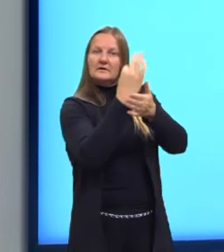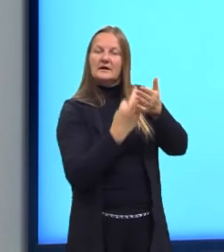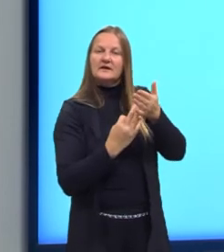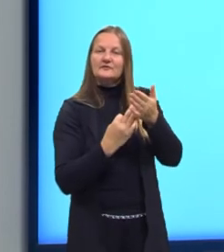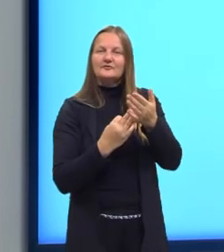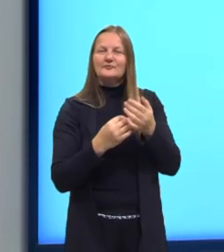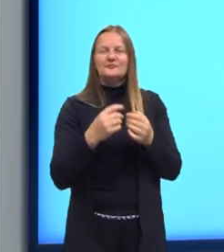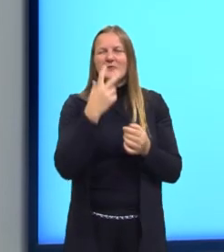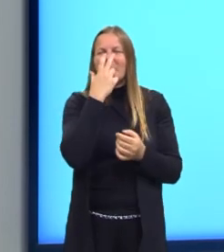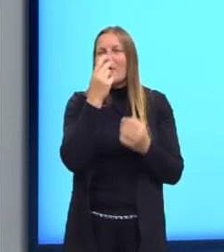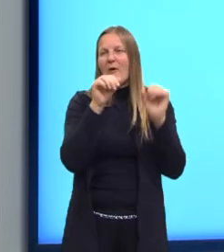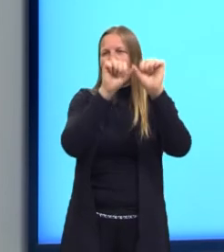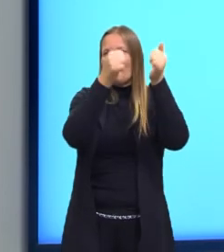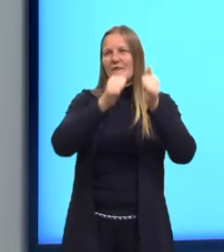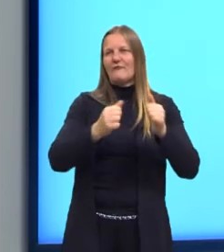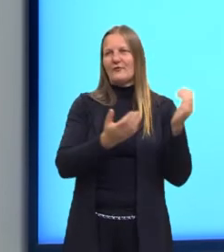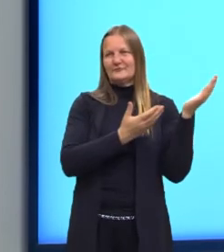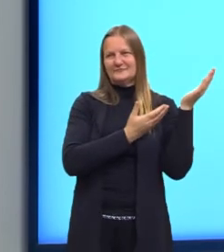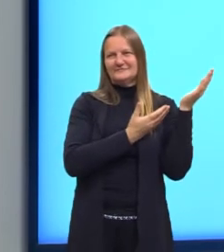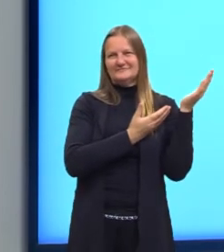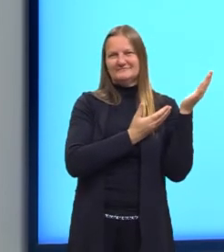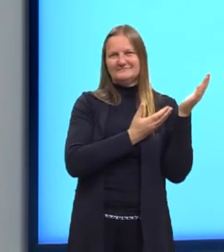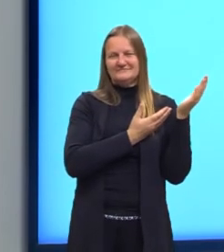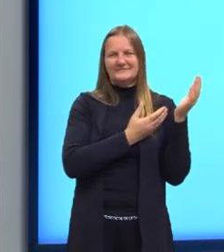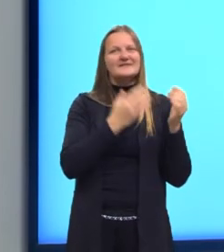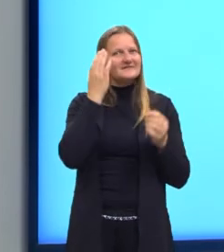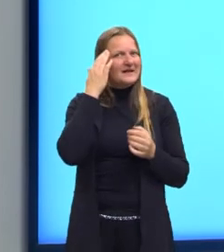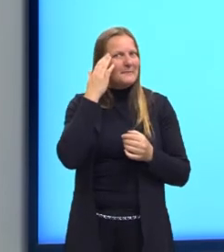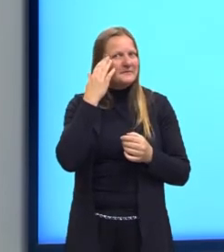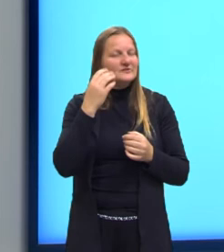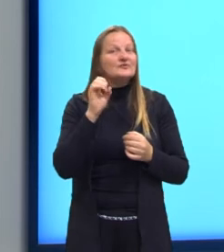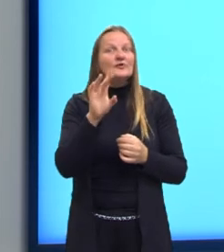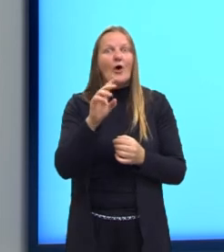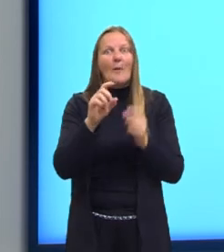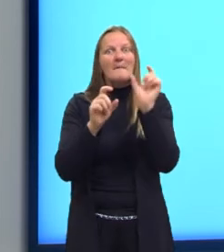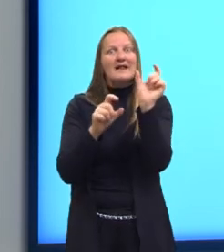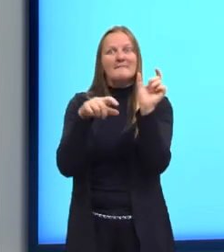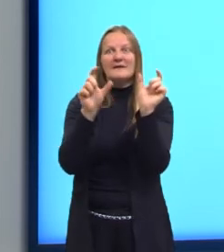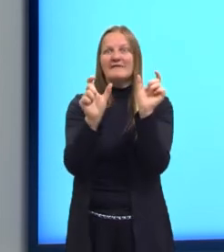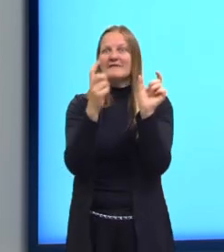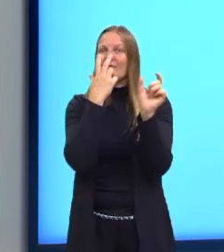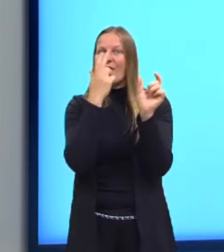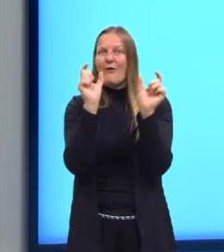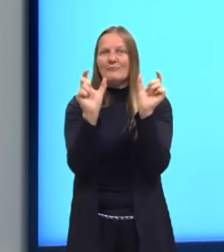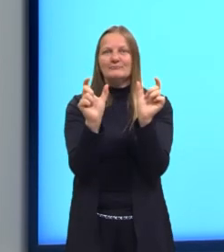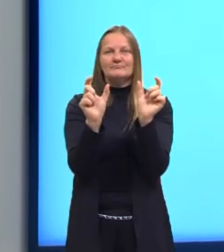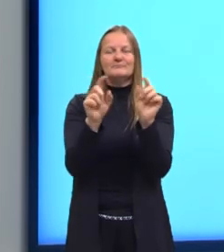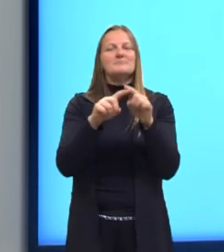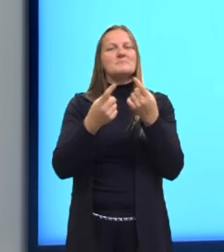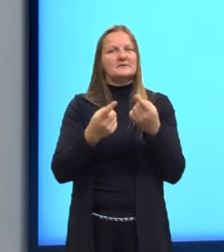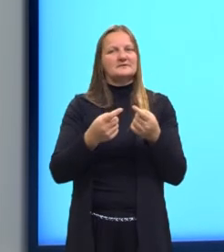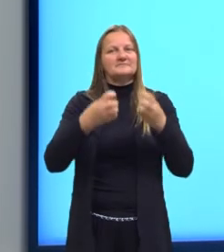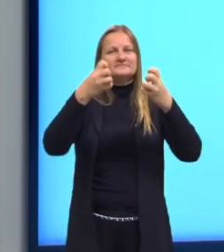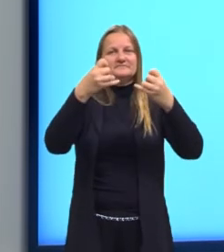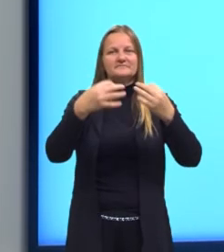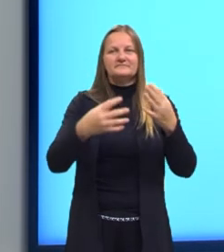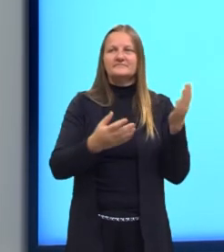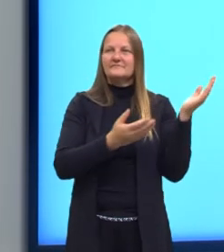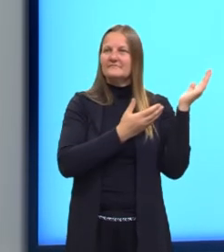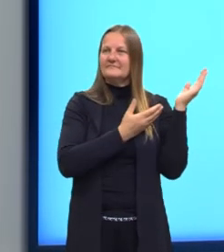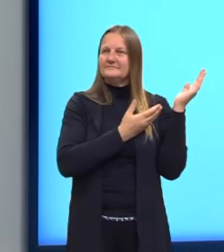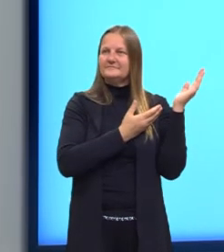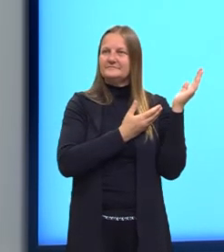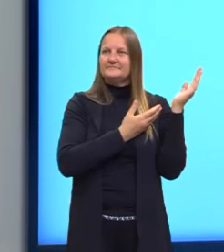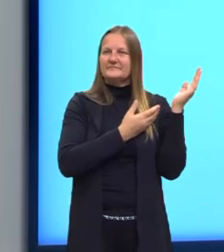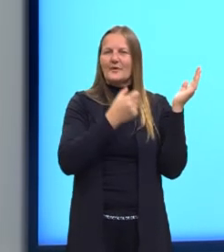mesmo esqueleto da estrutura da redação e aqui eu tenho a imagem do esqueleto dizendo o seguinte